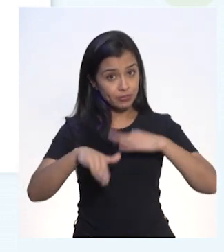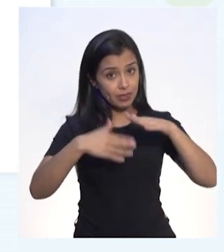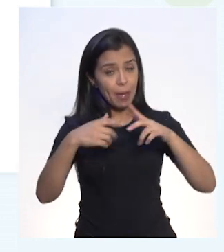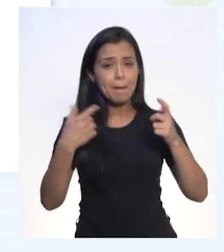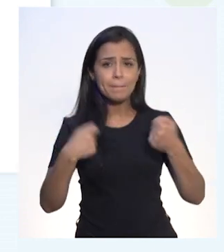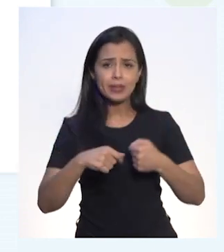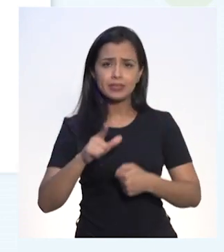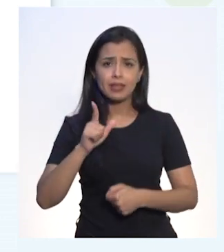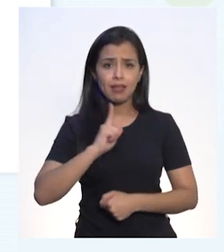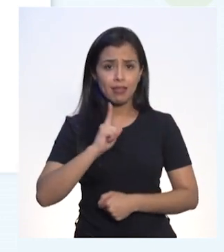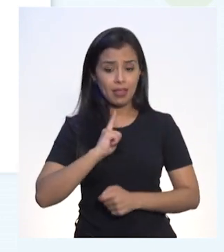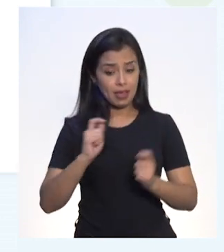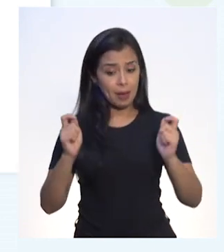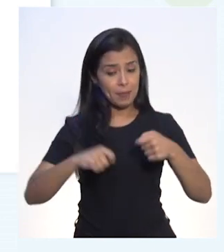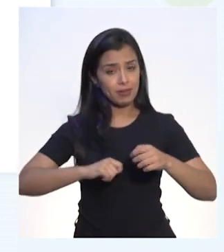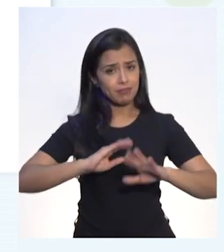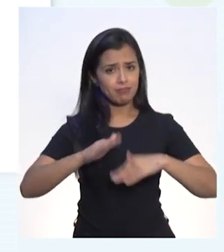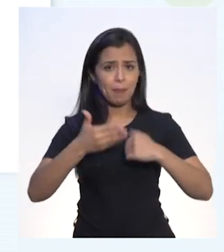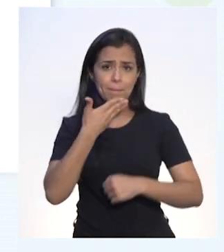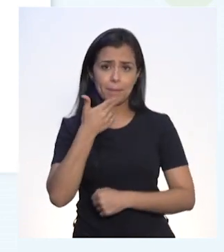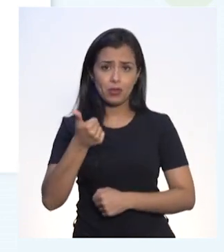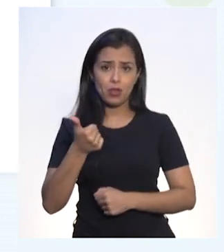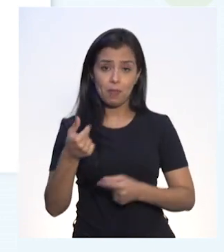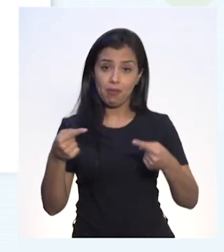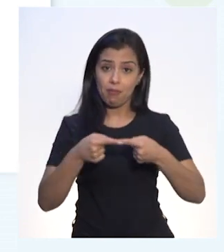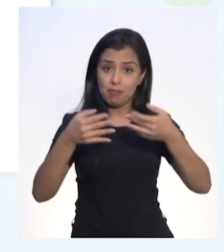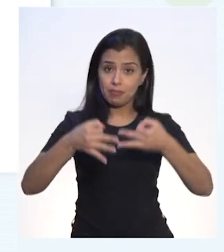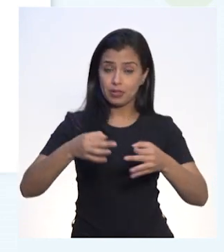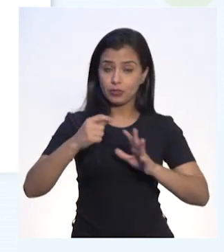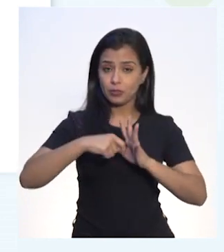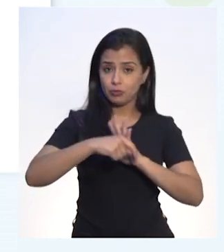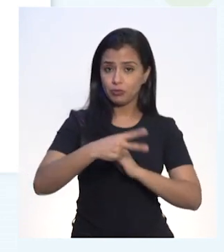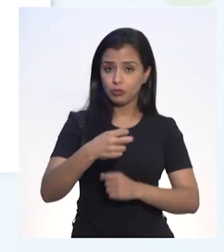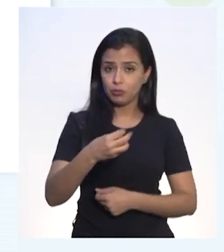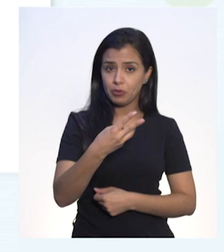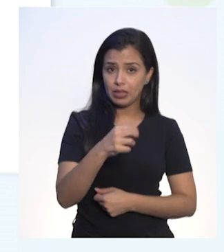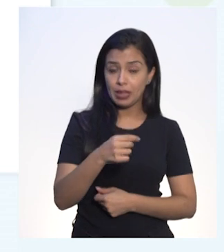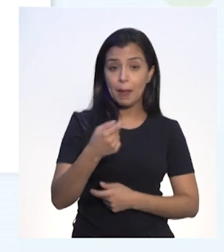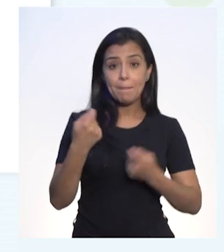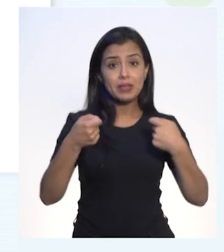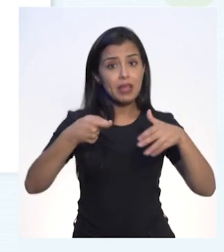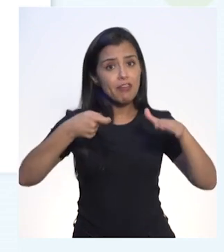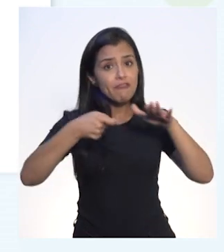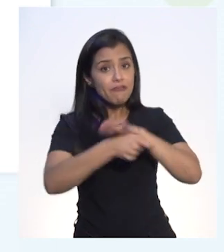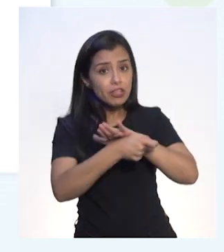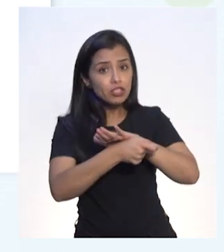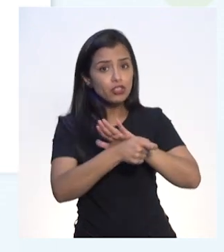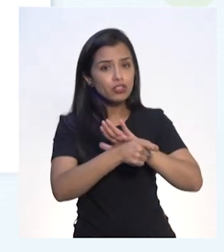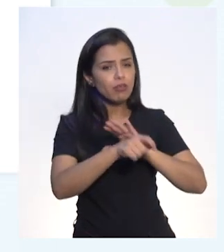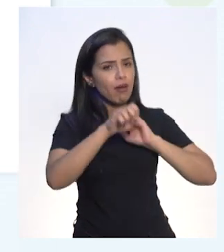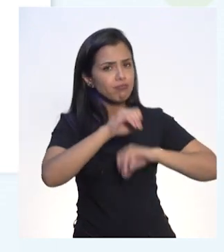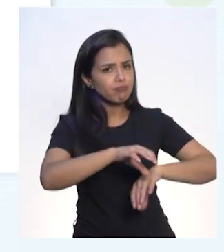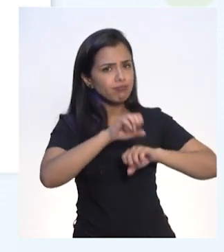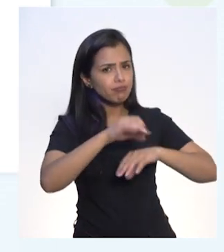capacidades corretas para a Agenda 2030. Precisamos investir na aprendizagem